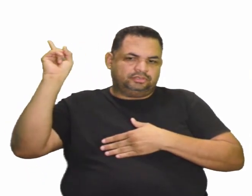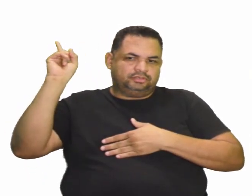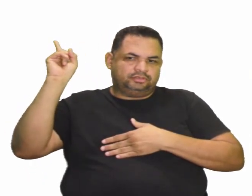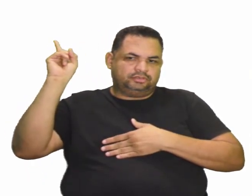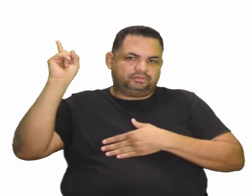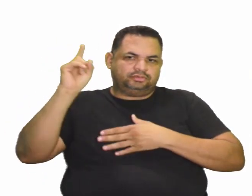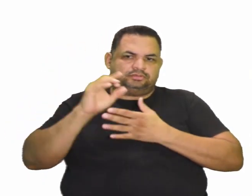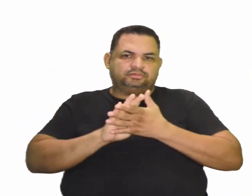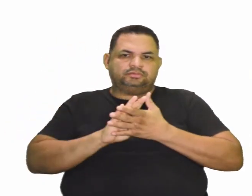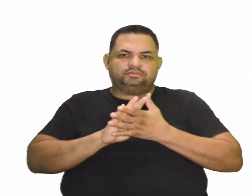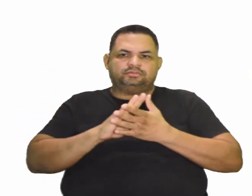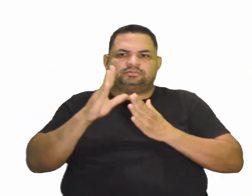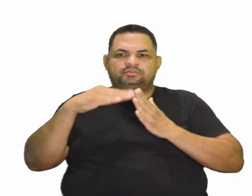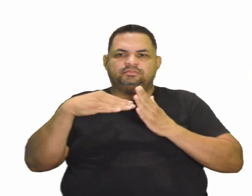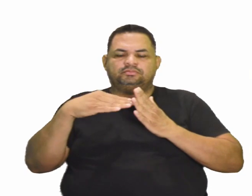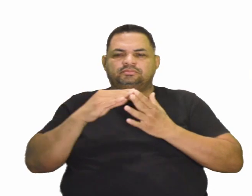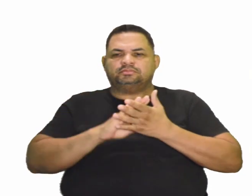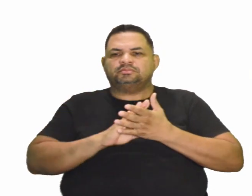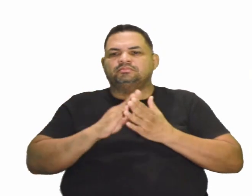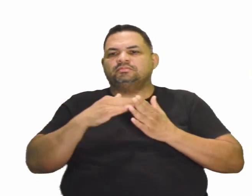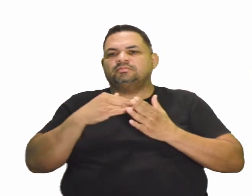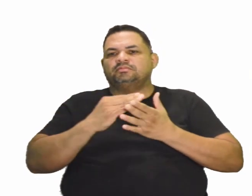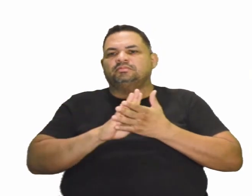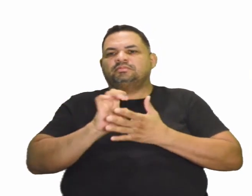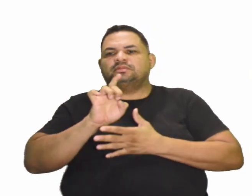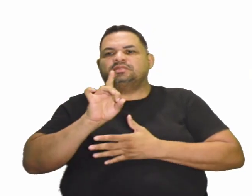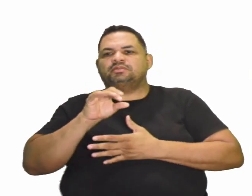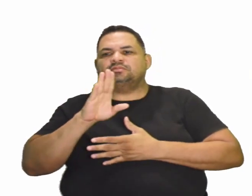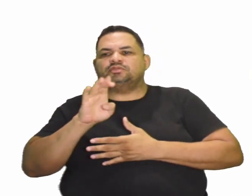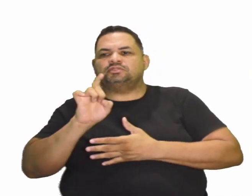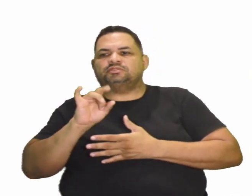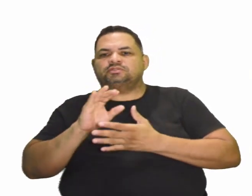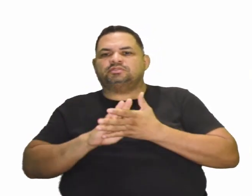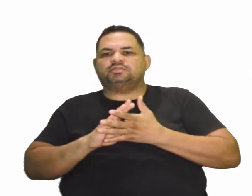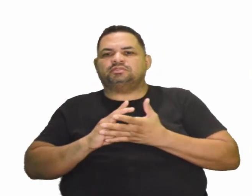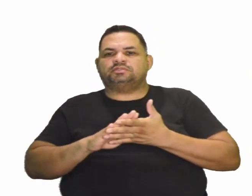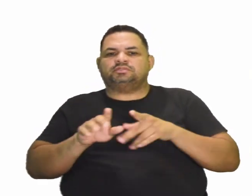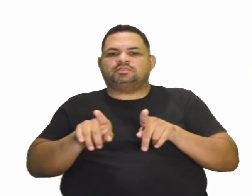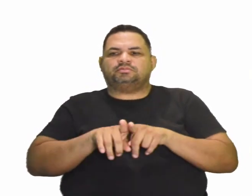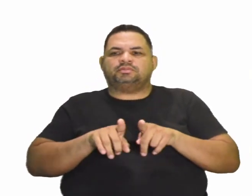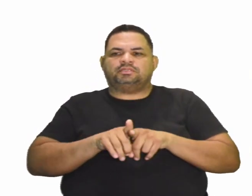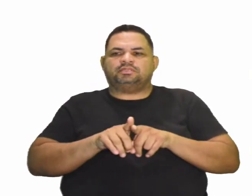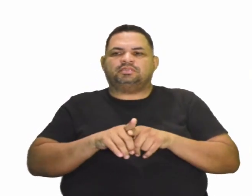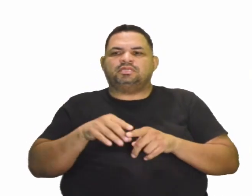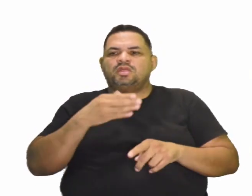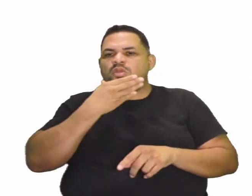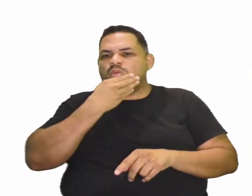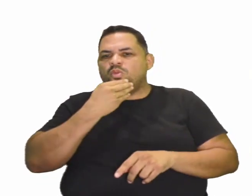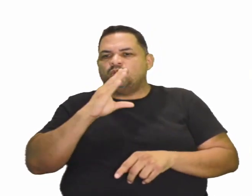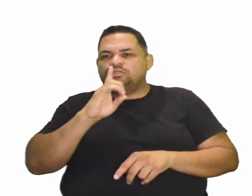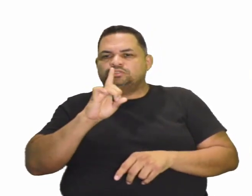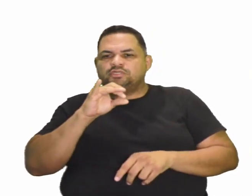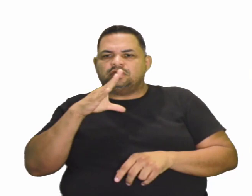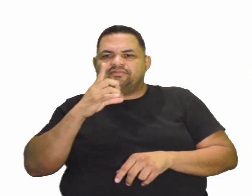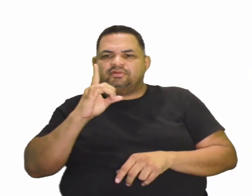uma do pintor Botticelli e outra de Cavalcanti, respectivamente, né? Uma obra brasileira, elas estão